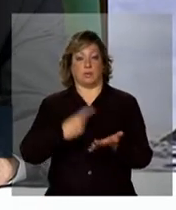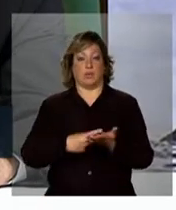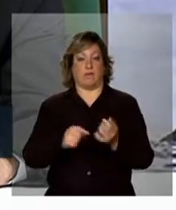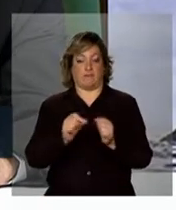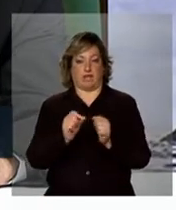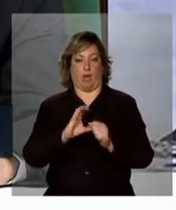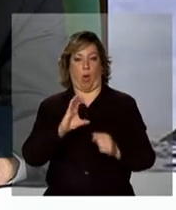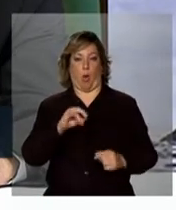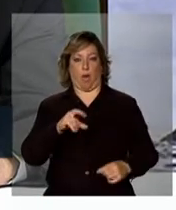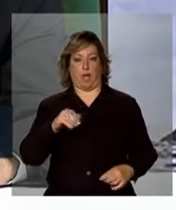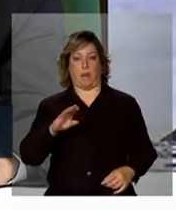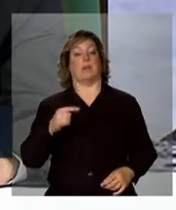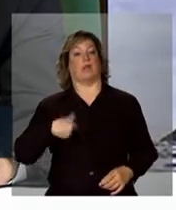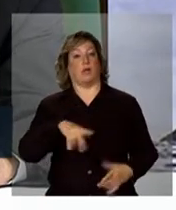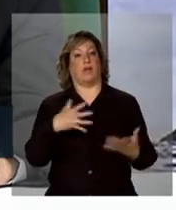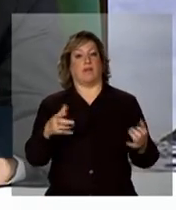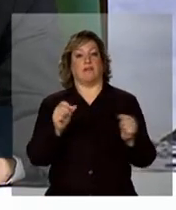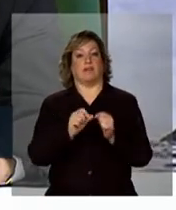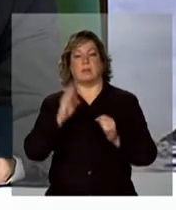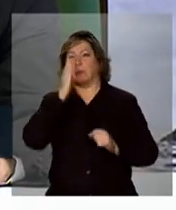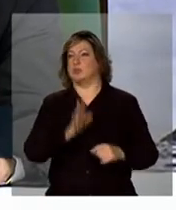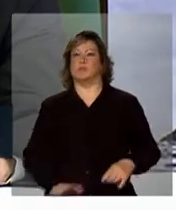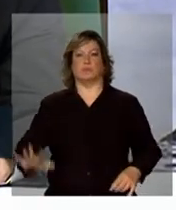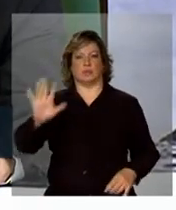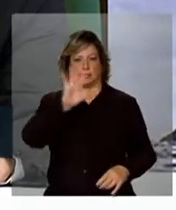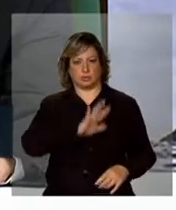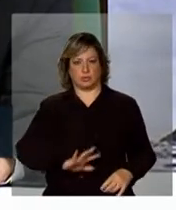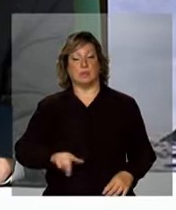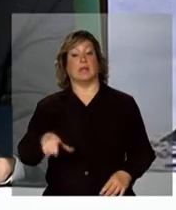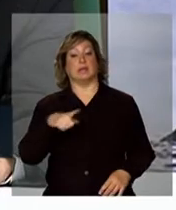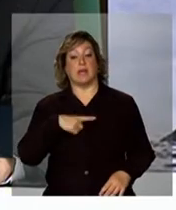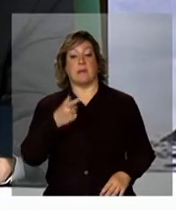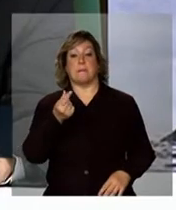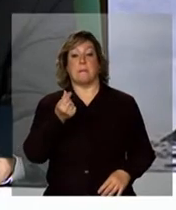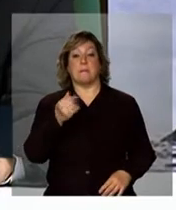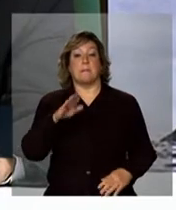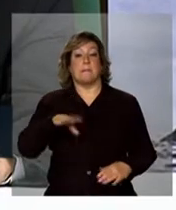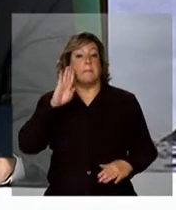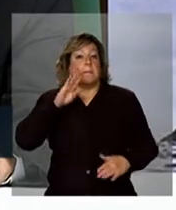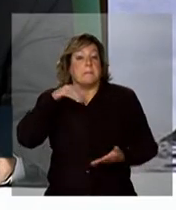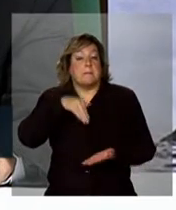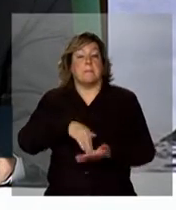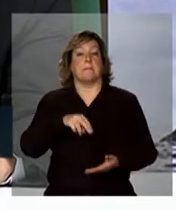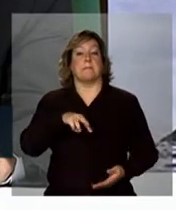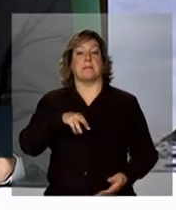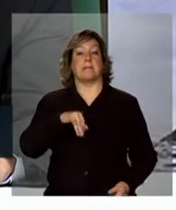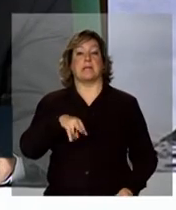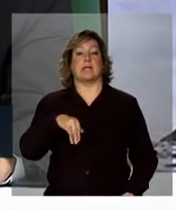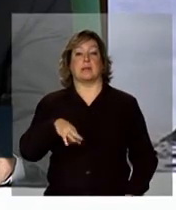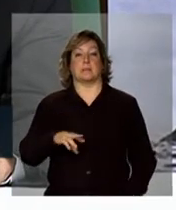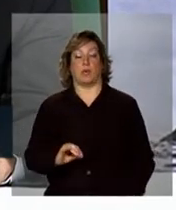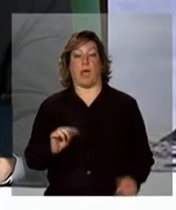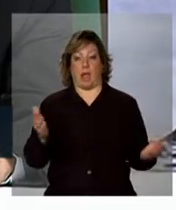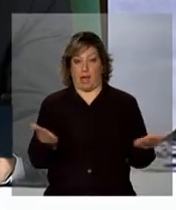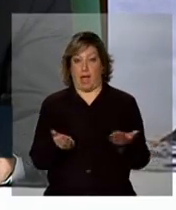CONAB, e queremos fazer no Brasil inteiro, tem preço mínimo. Agora, o